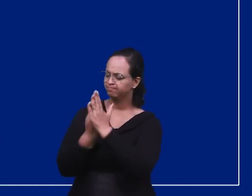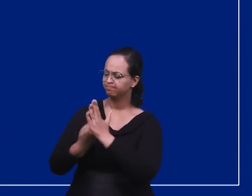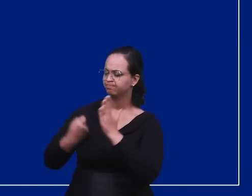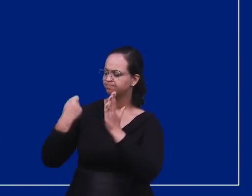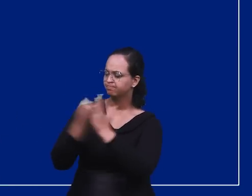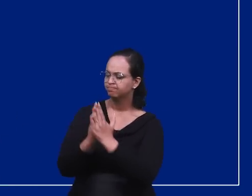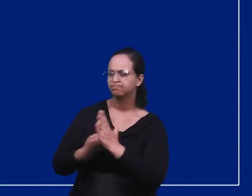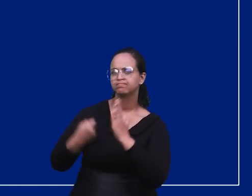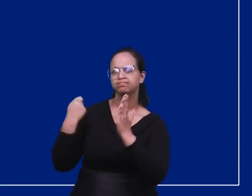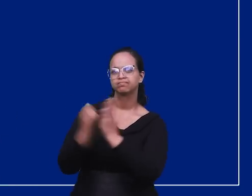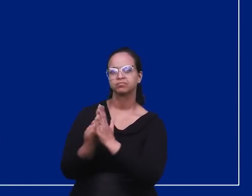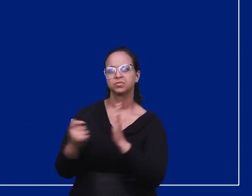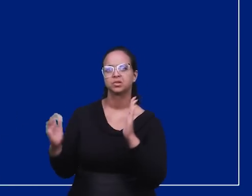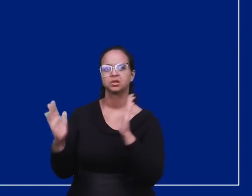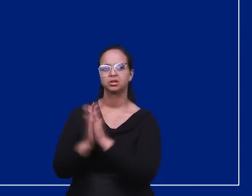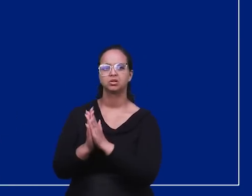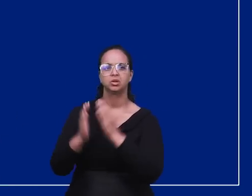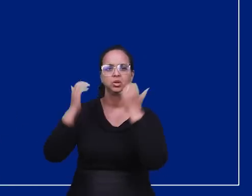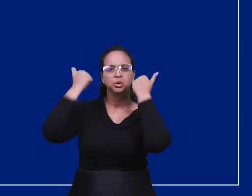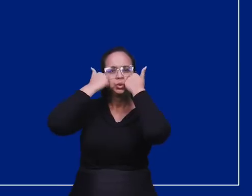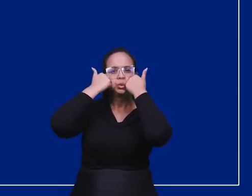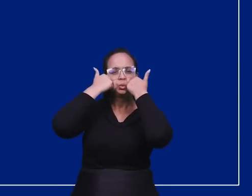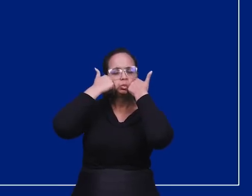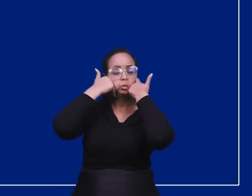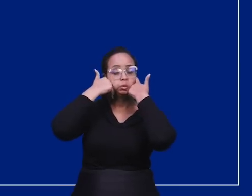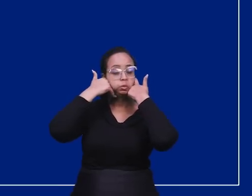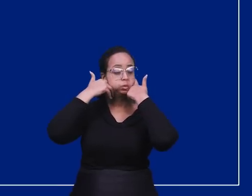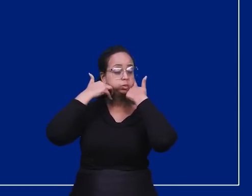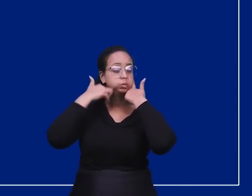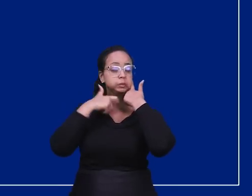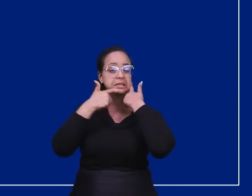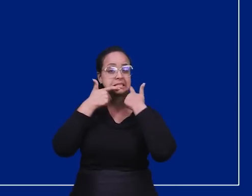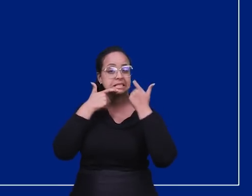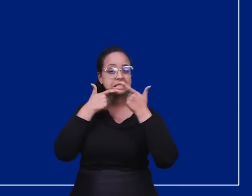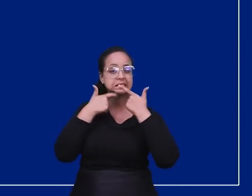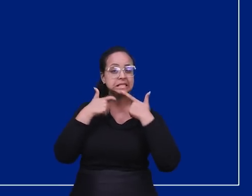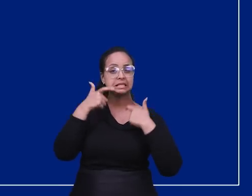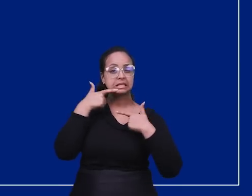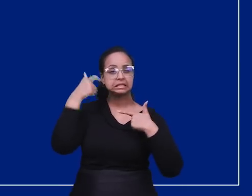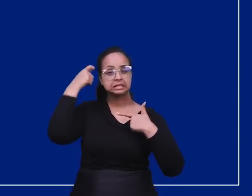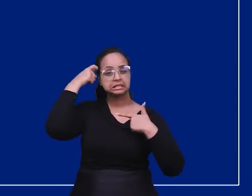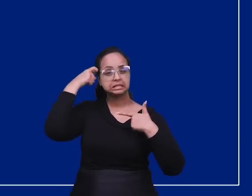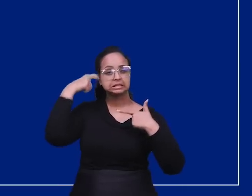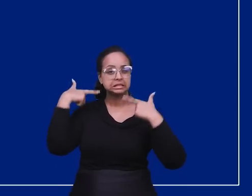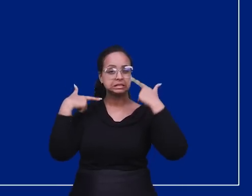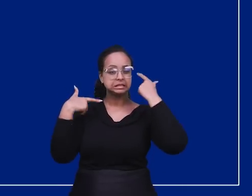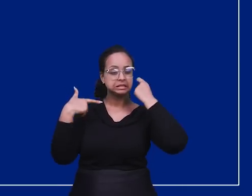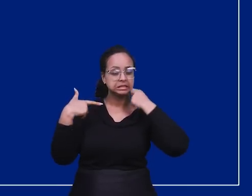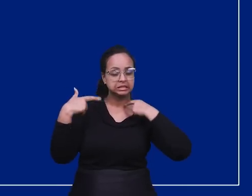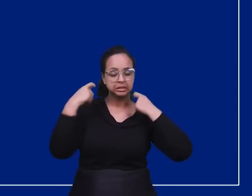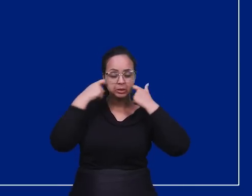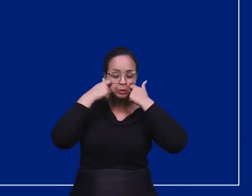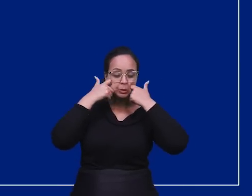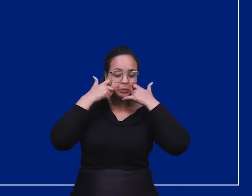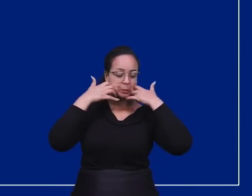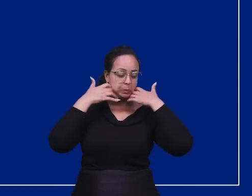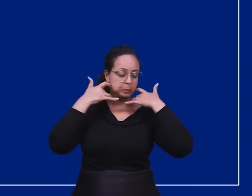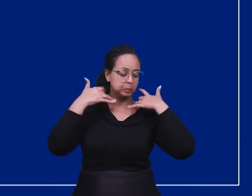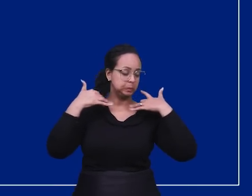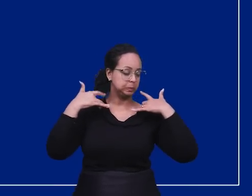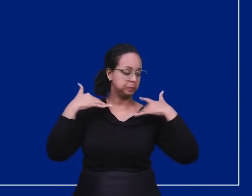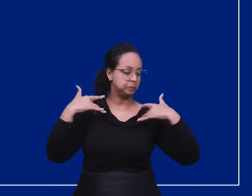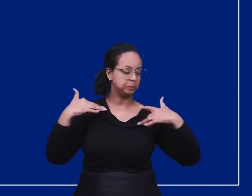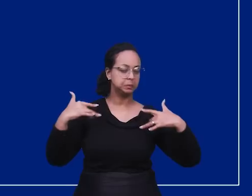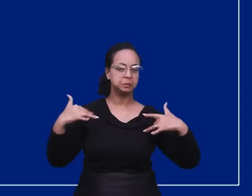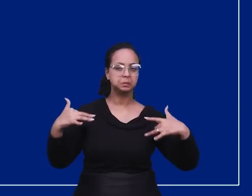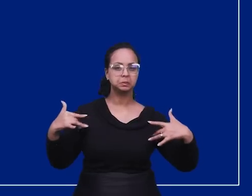mais intensamente, e o seu suor tornou-se em grandes gotas de sangue que corriam